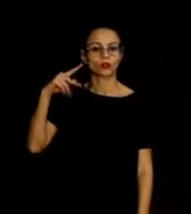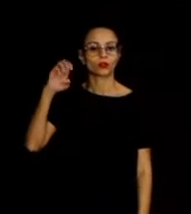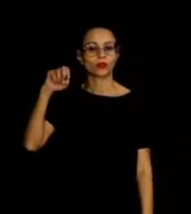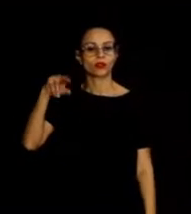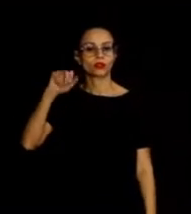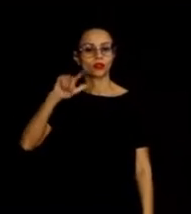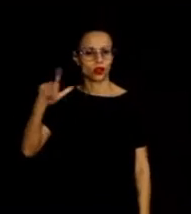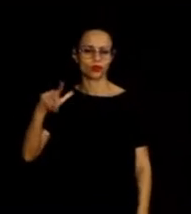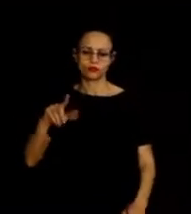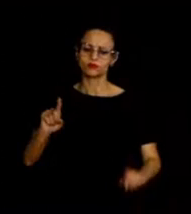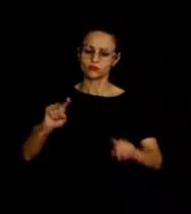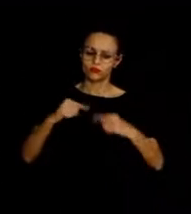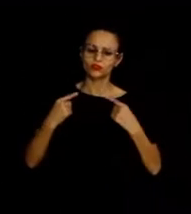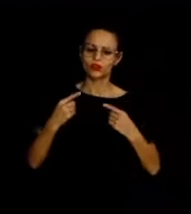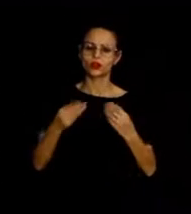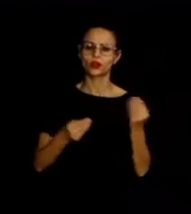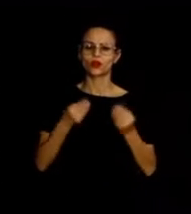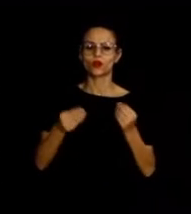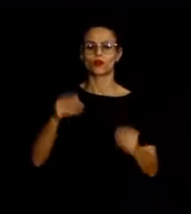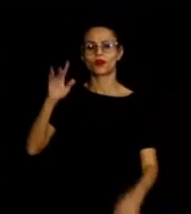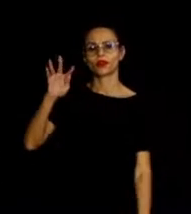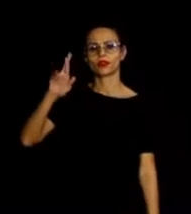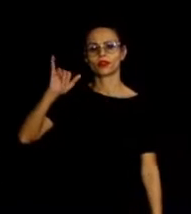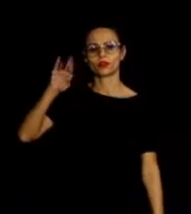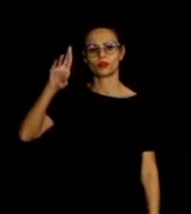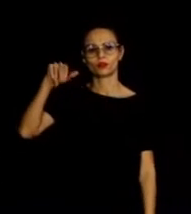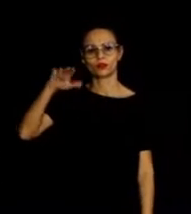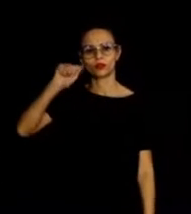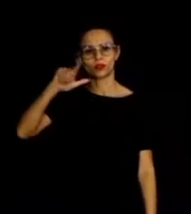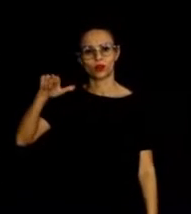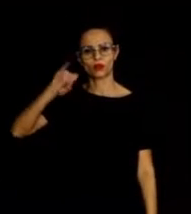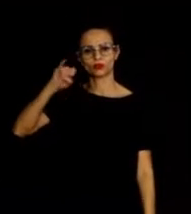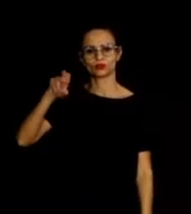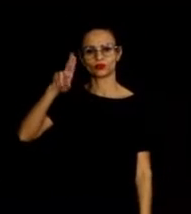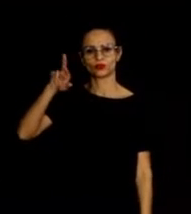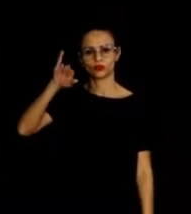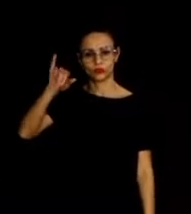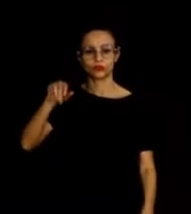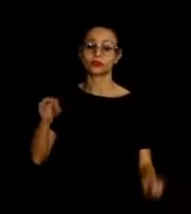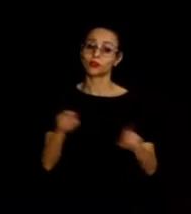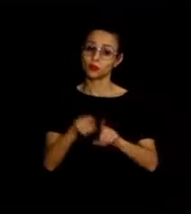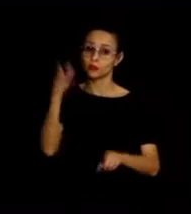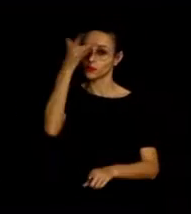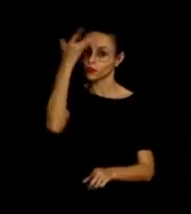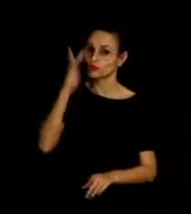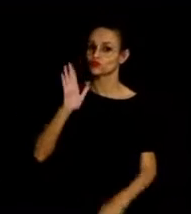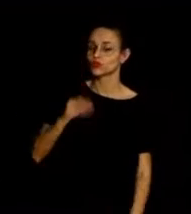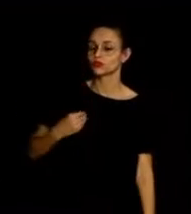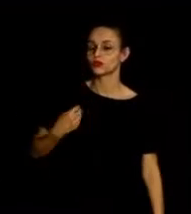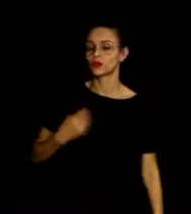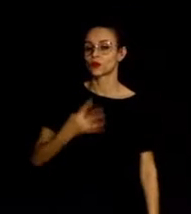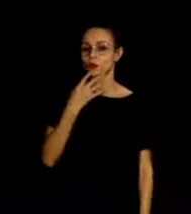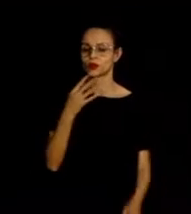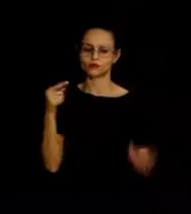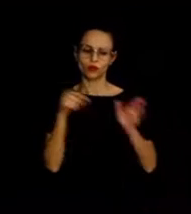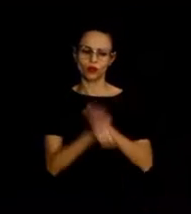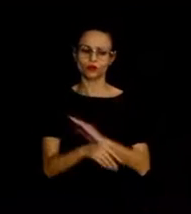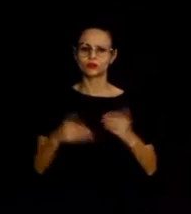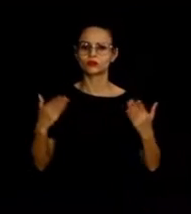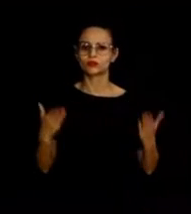lançaram a entender o desafio de um tribunal do júri e pessoas que já estão aí conhecendo se